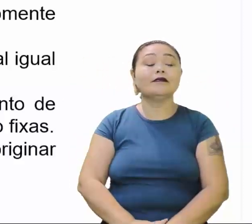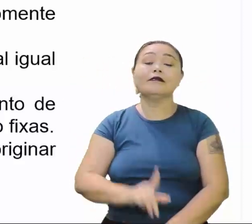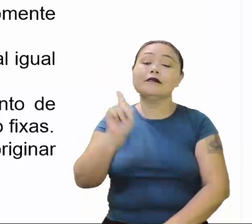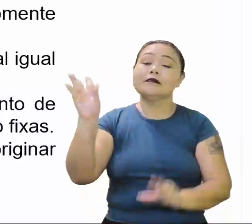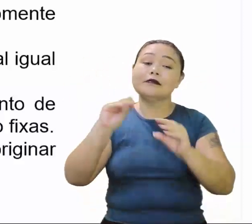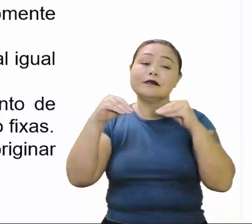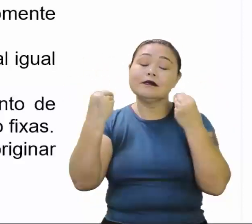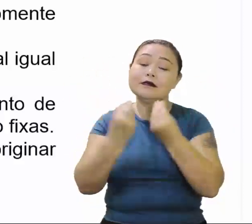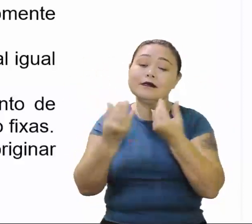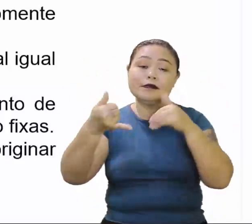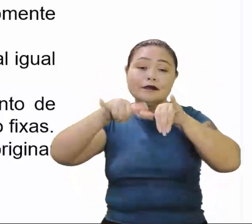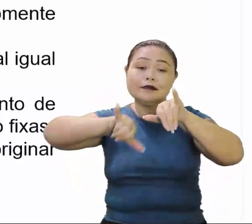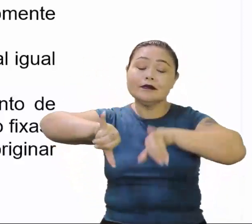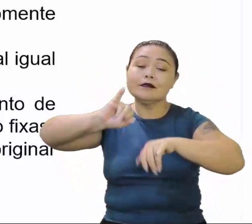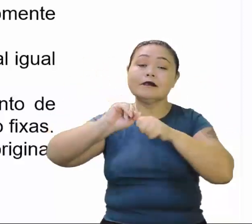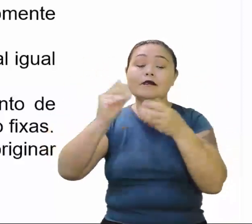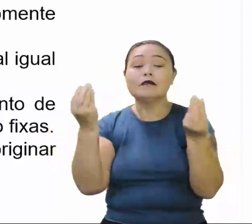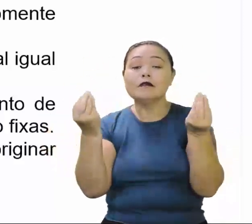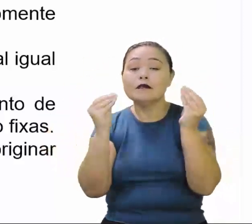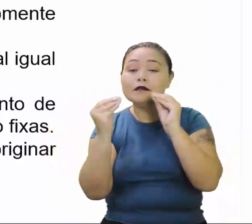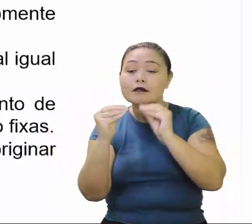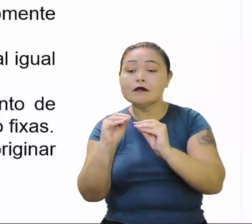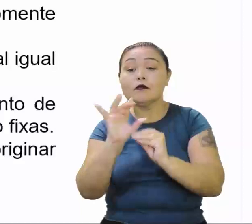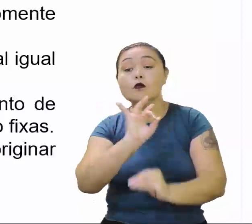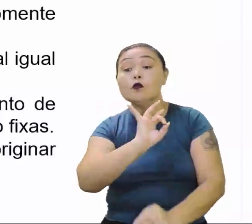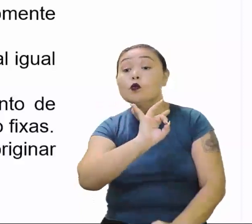uma substância química pode ser formada